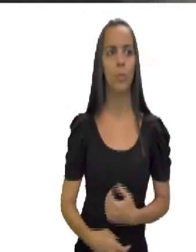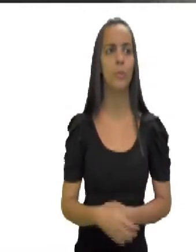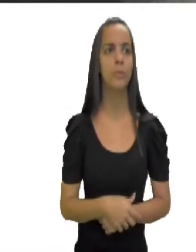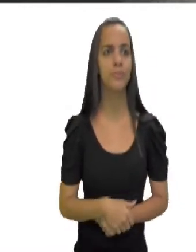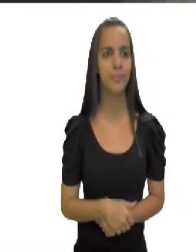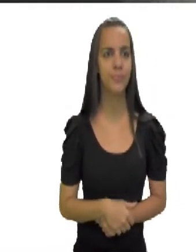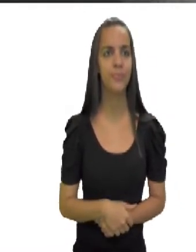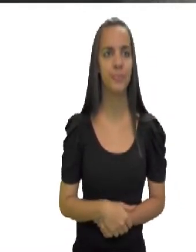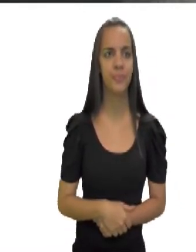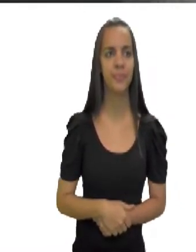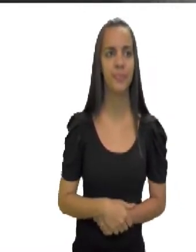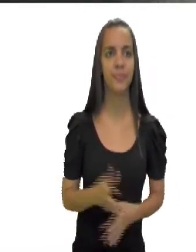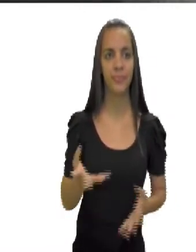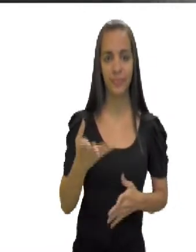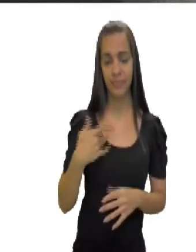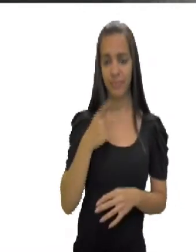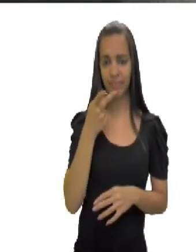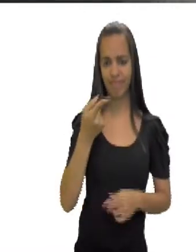Vamos lá?